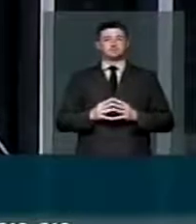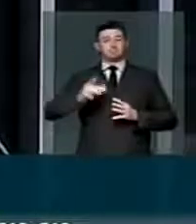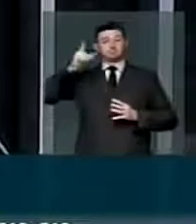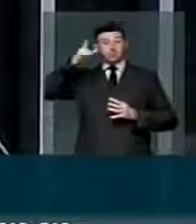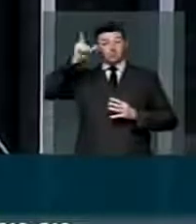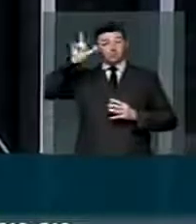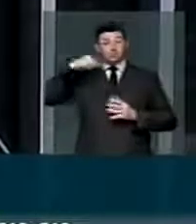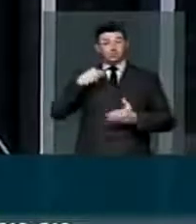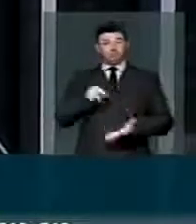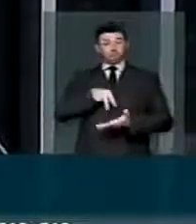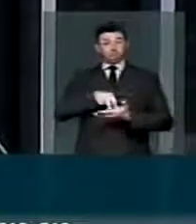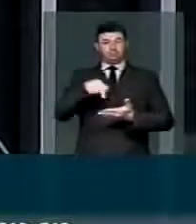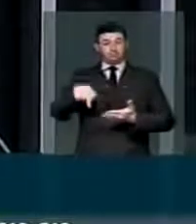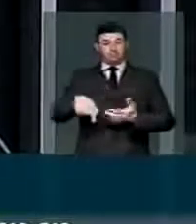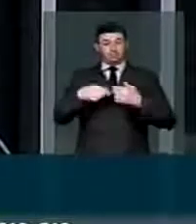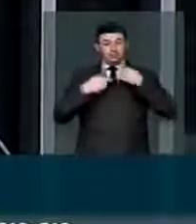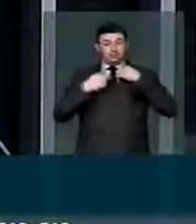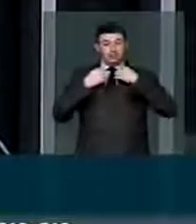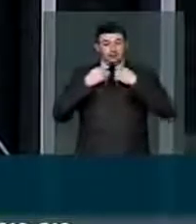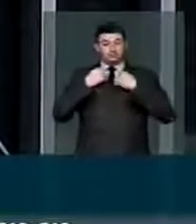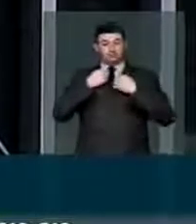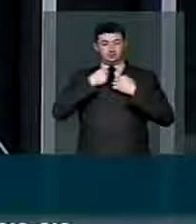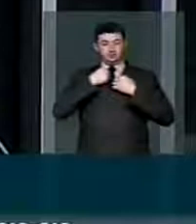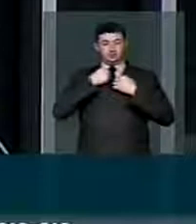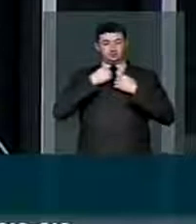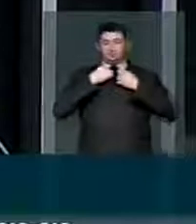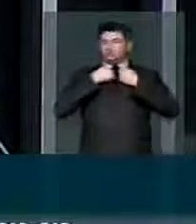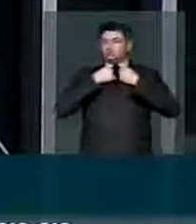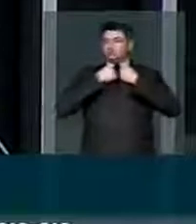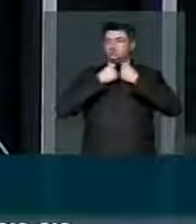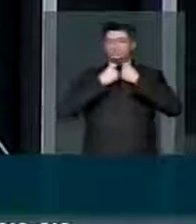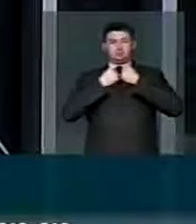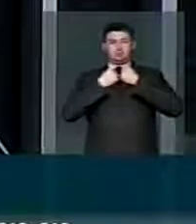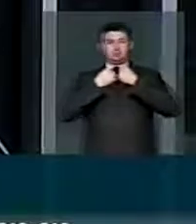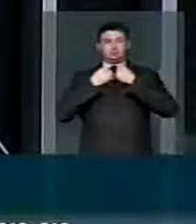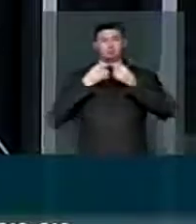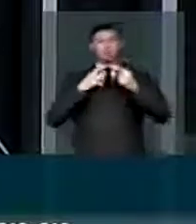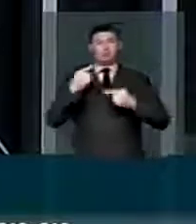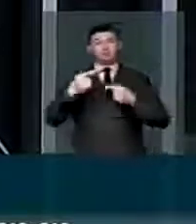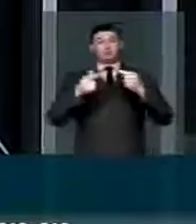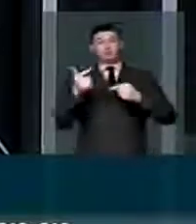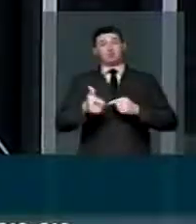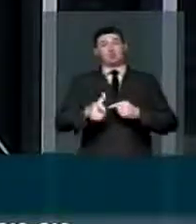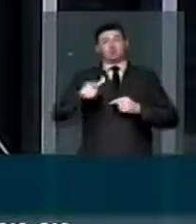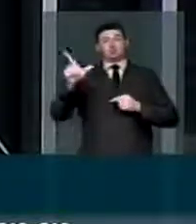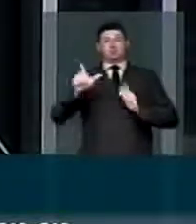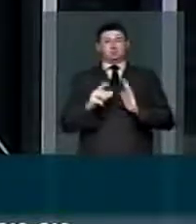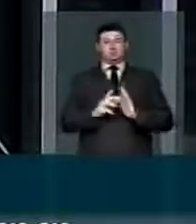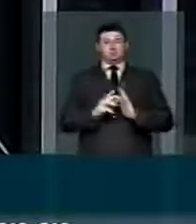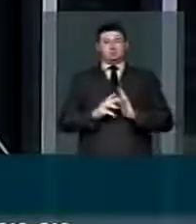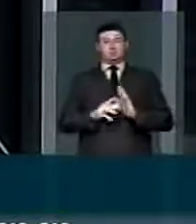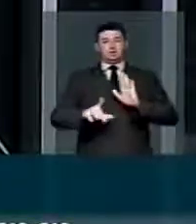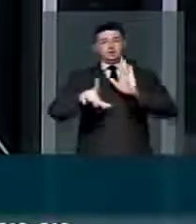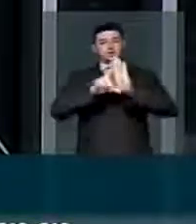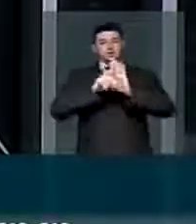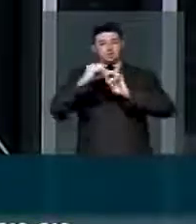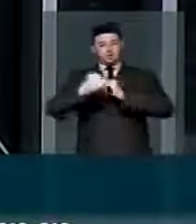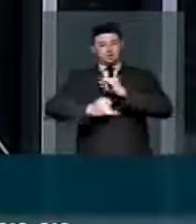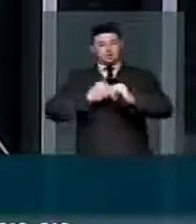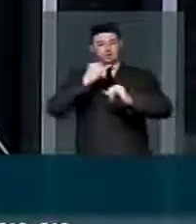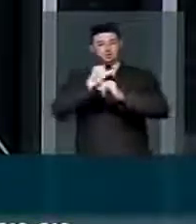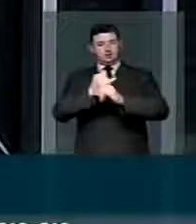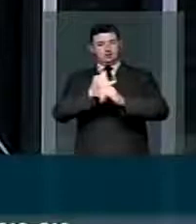ontem eu vim à tribuna para, dentro de uma outra discussão, que era do Marco Civil da